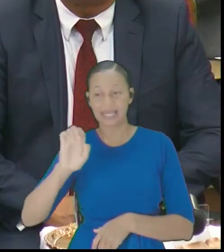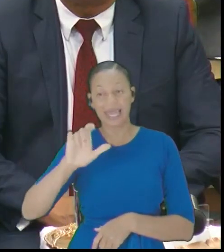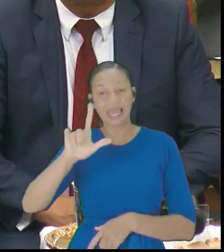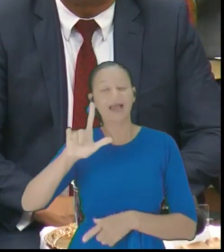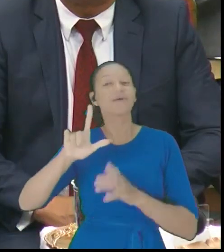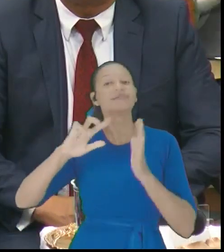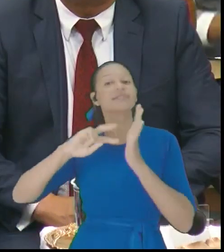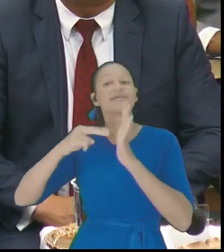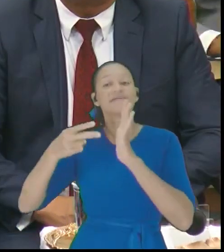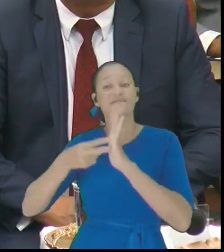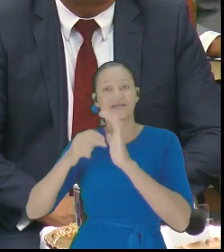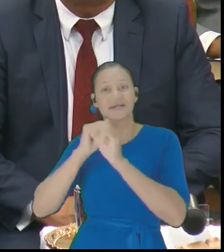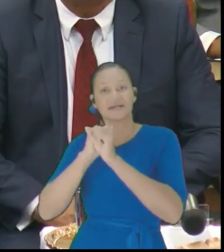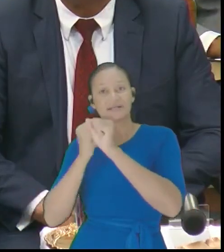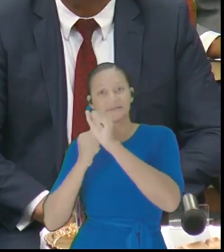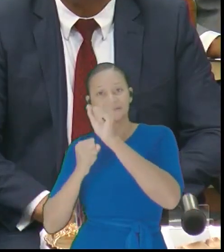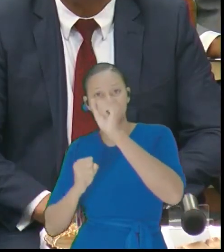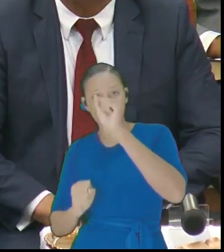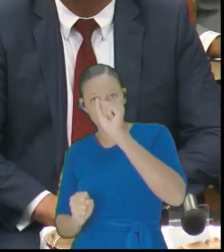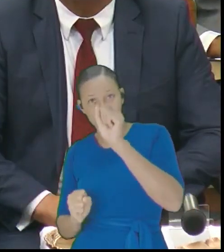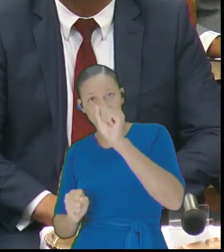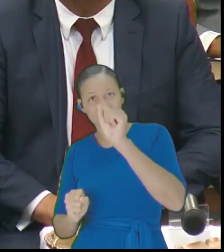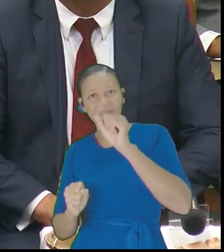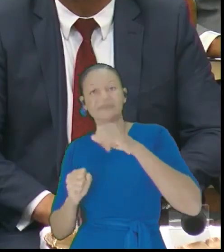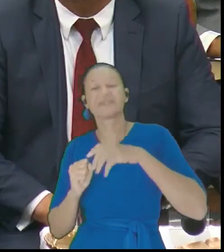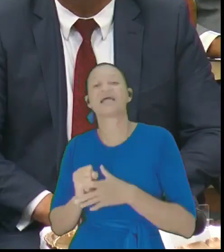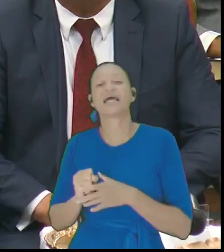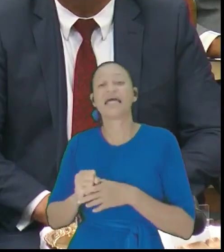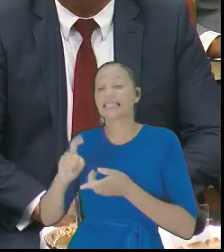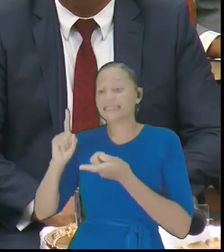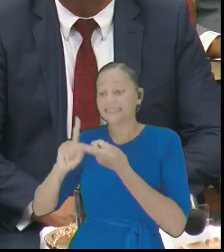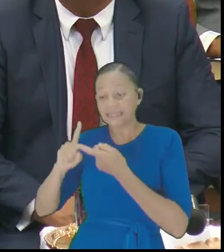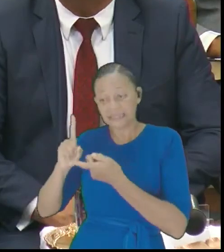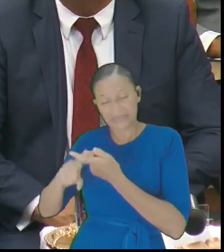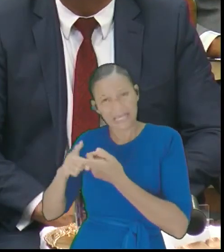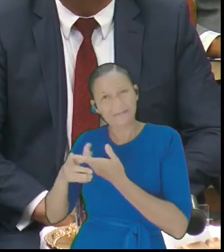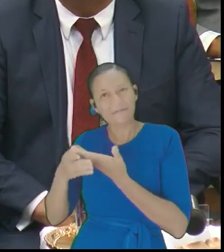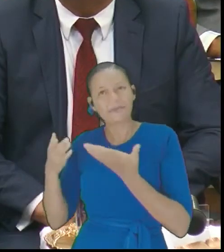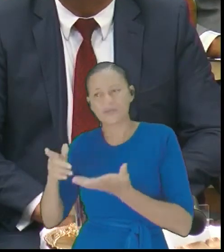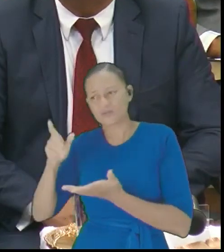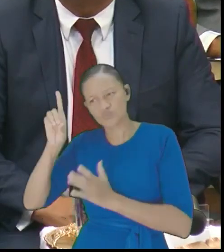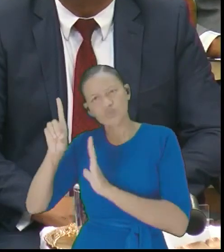grande, mas eu sou também o seio que te amamenta.